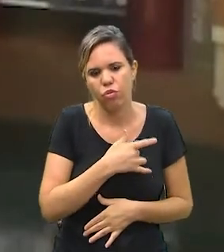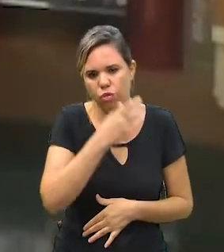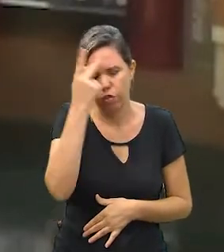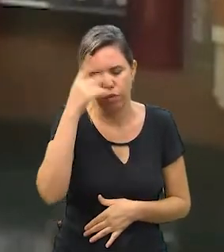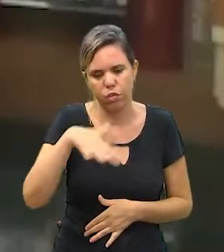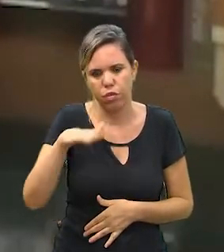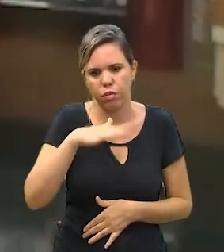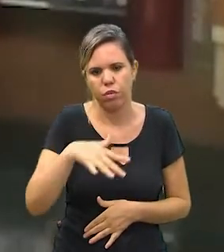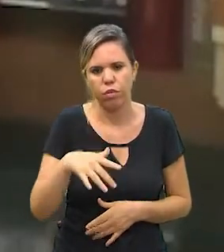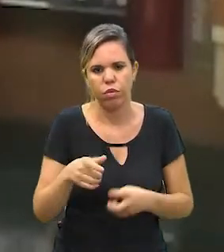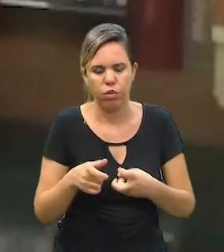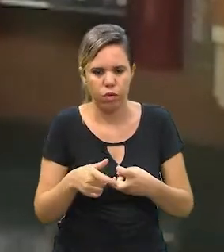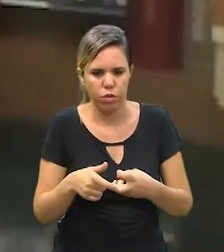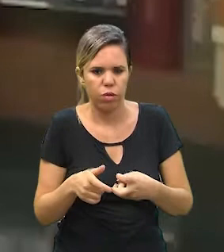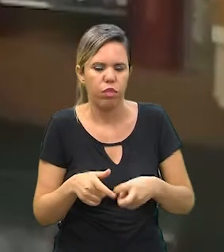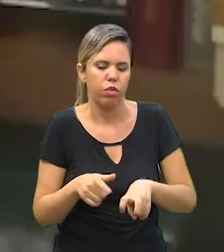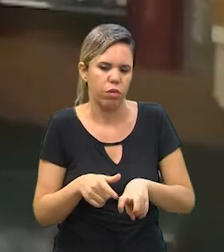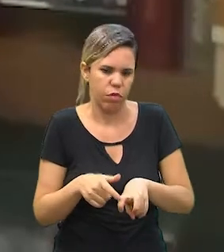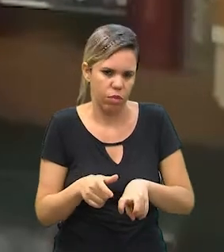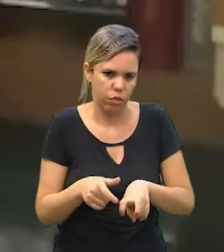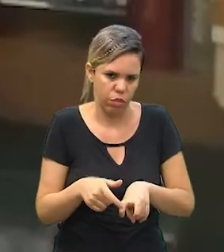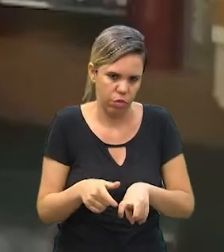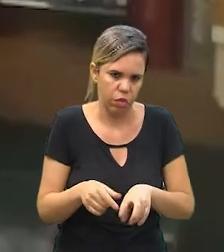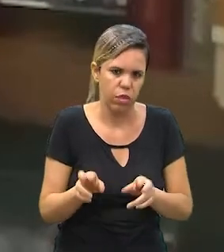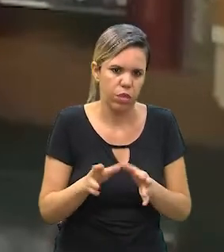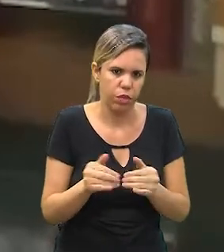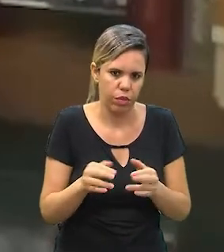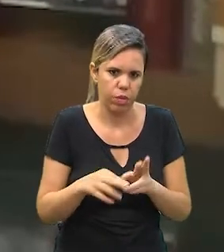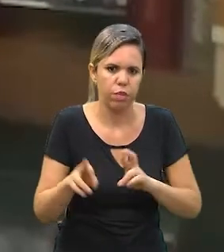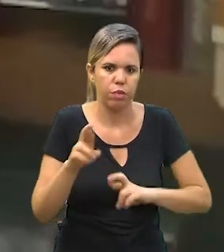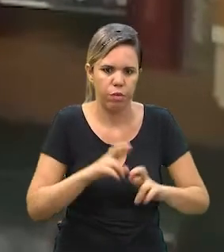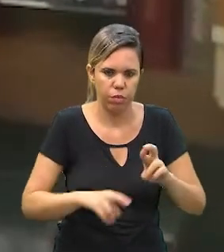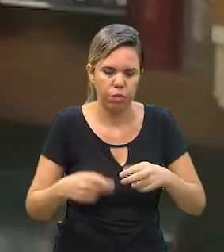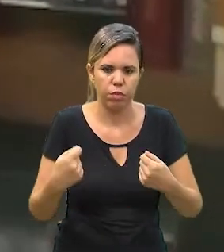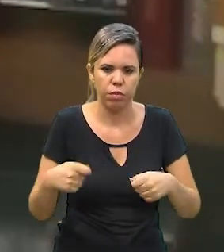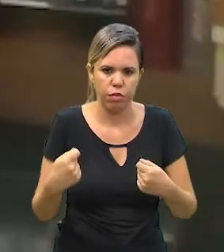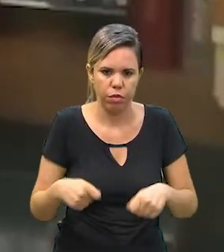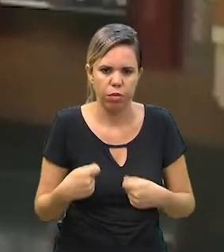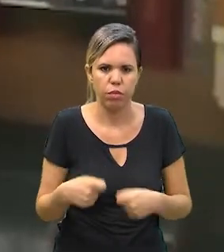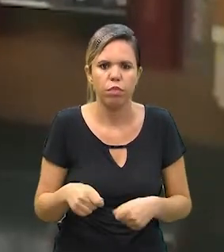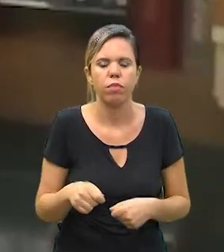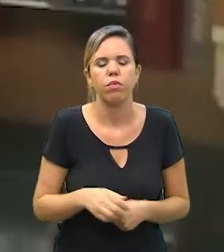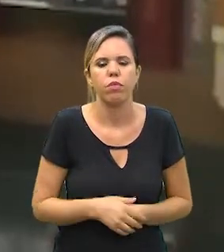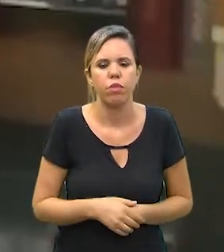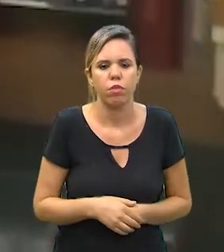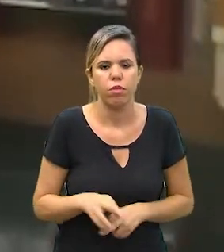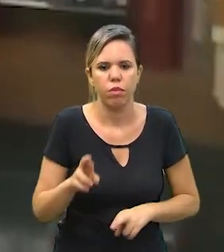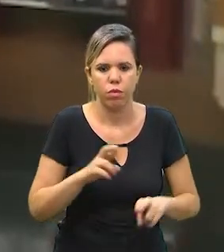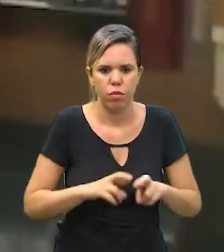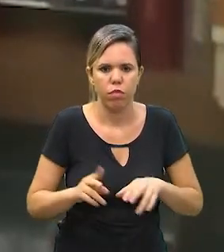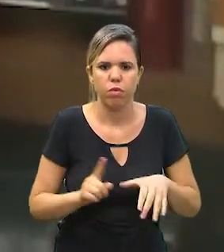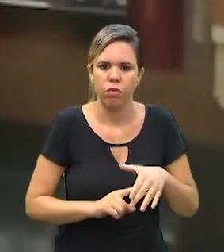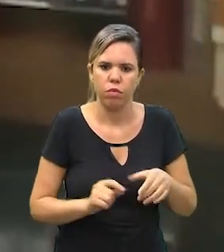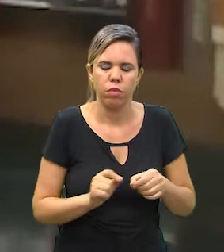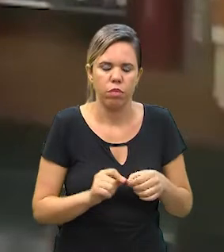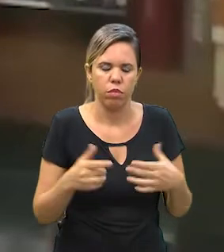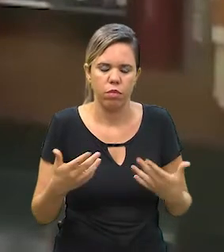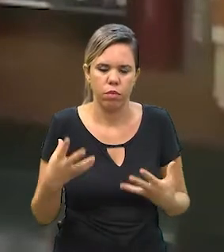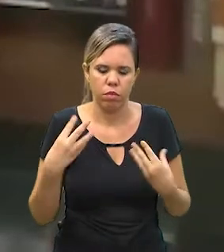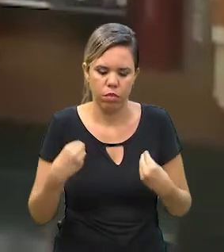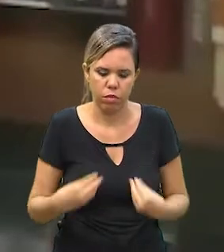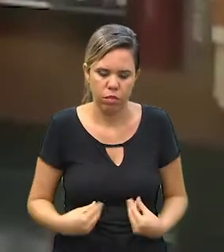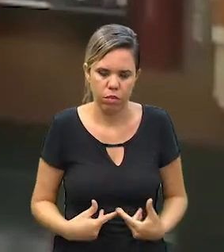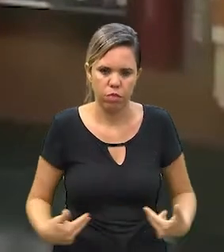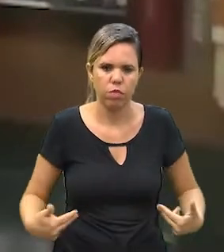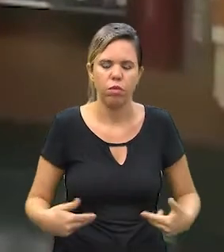antecedentes, o ginecologista vai fazer a solicitação de exames quando necessário, ou mesmo através do exame físico, do exame clínico. Mas,